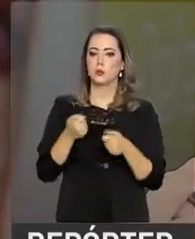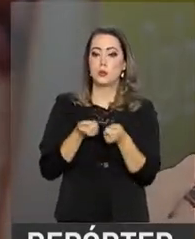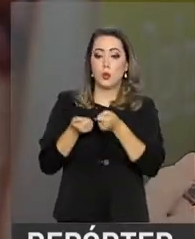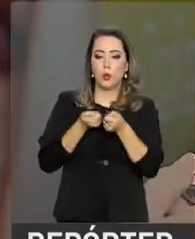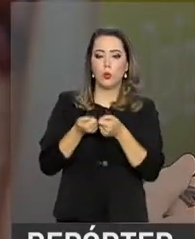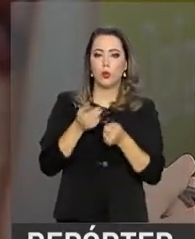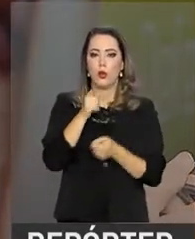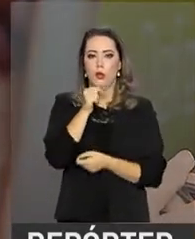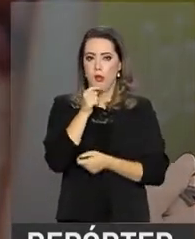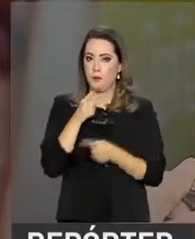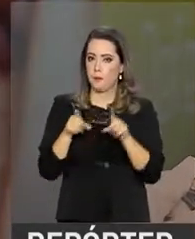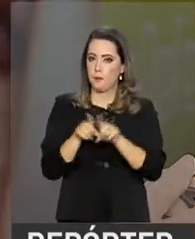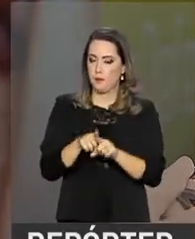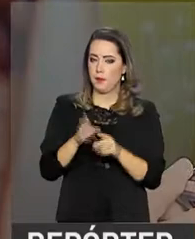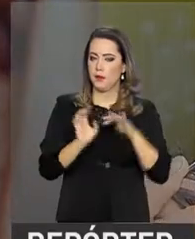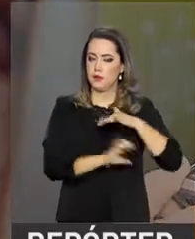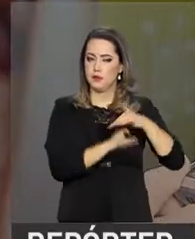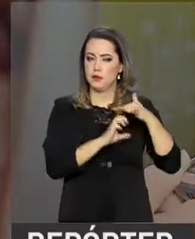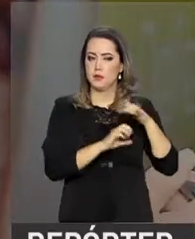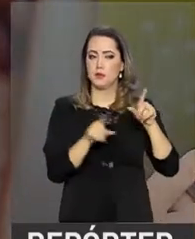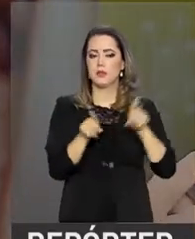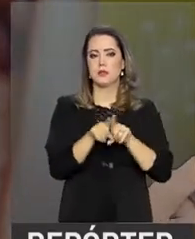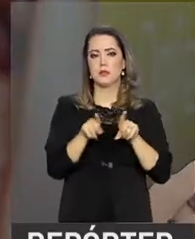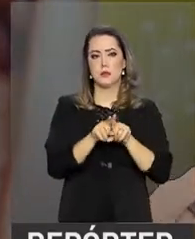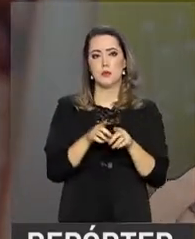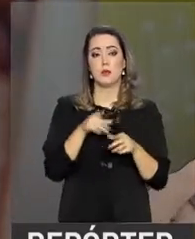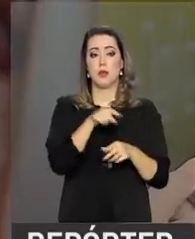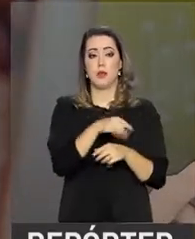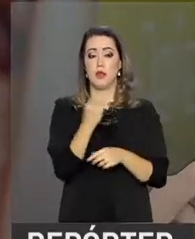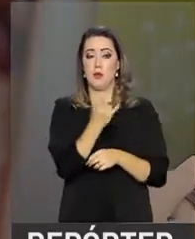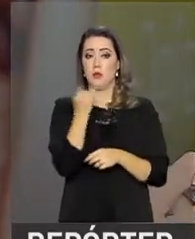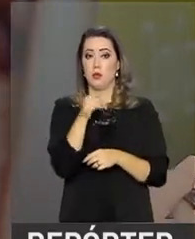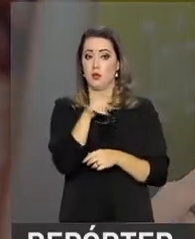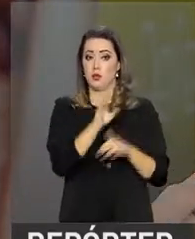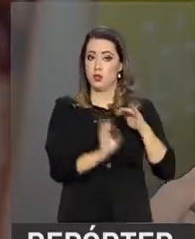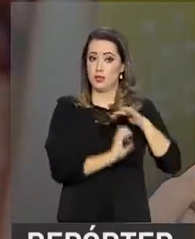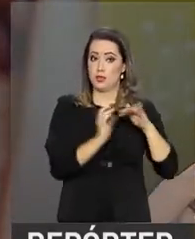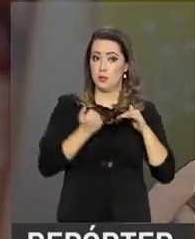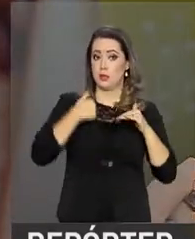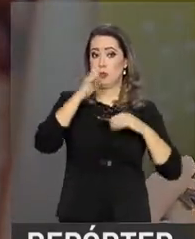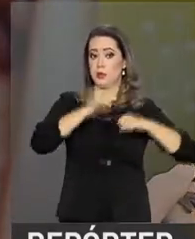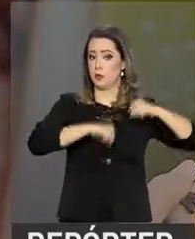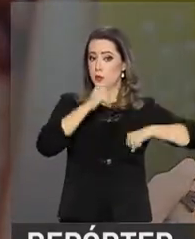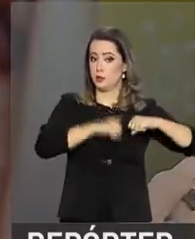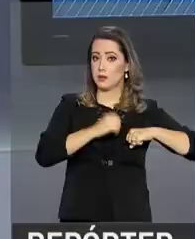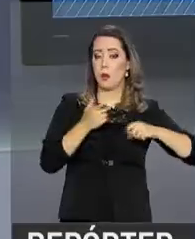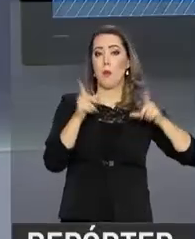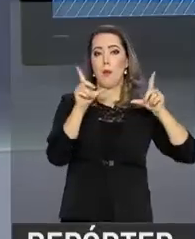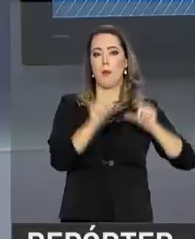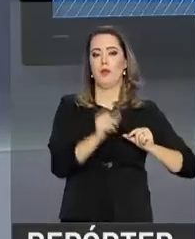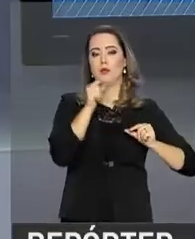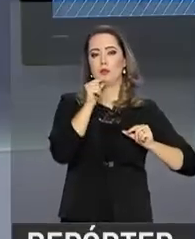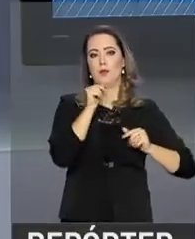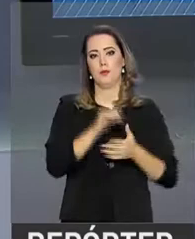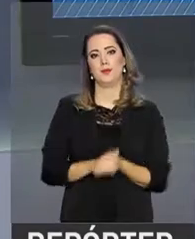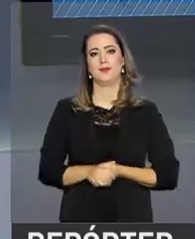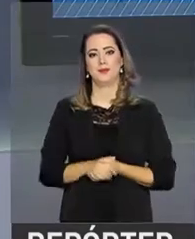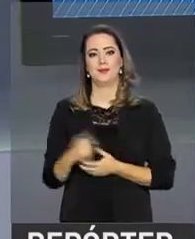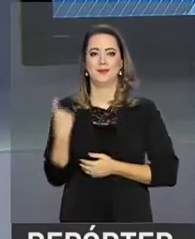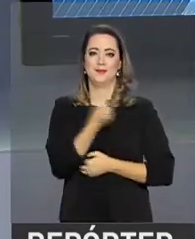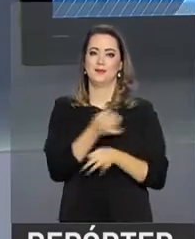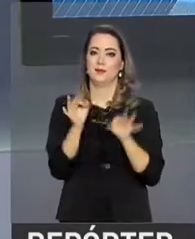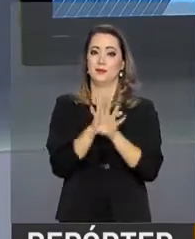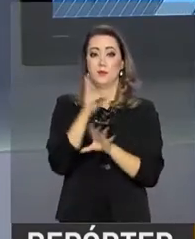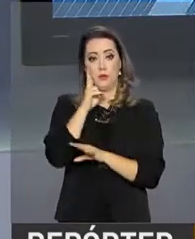do das empresas é muito importante também que elas consigam produzir mais com menos água nós ficamos